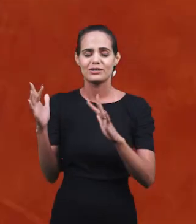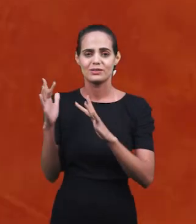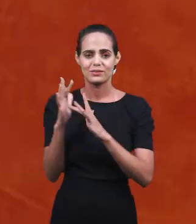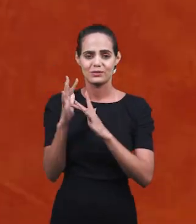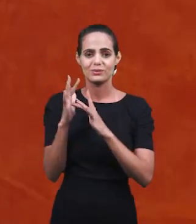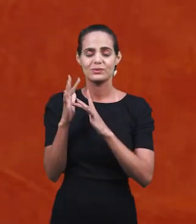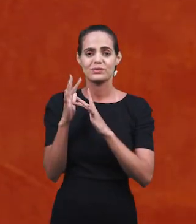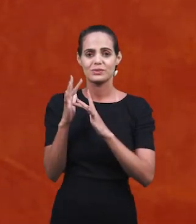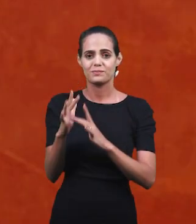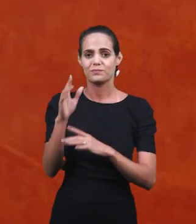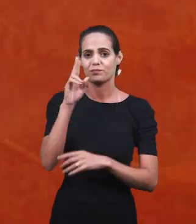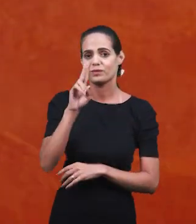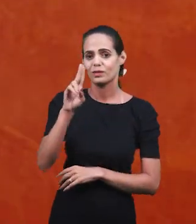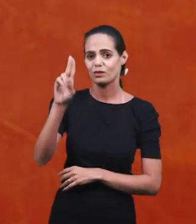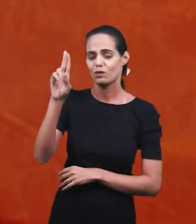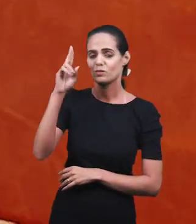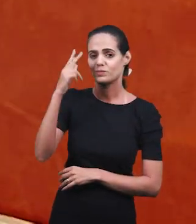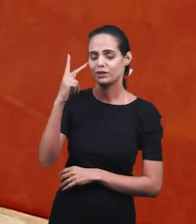seu nome